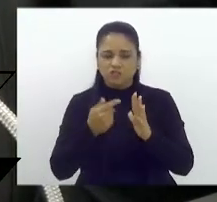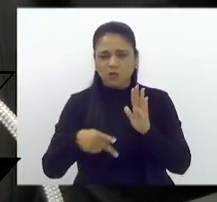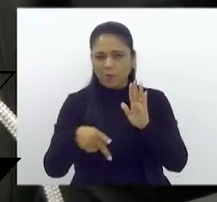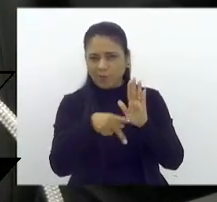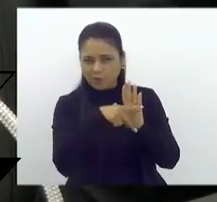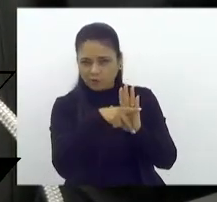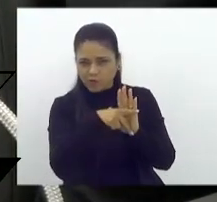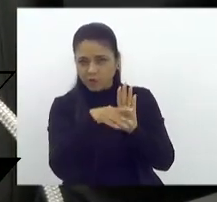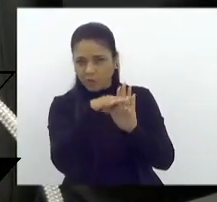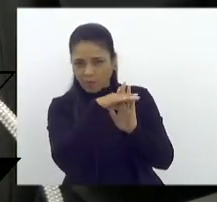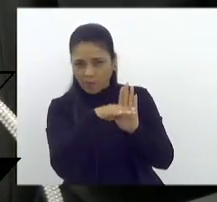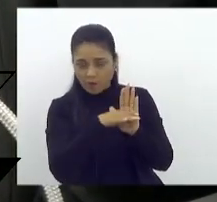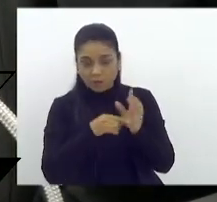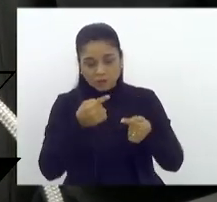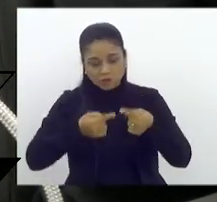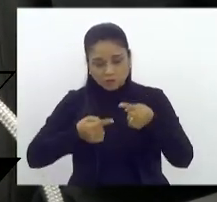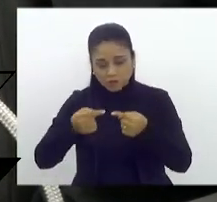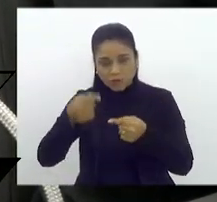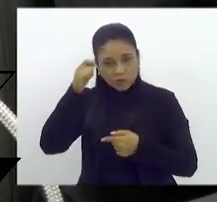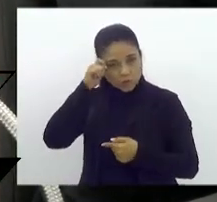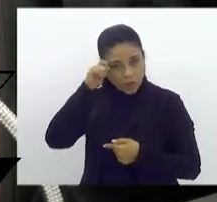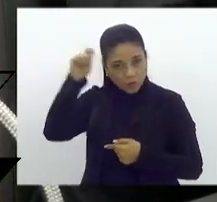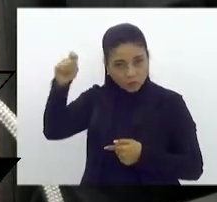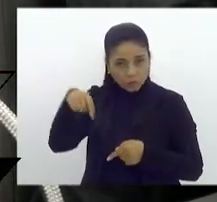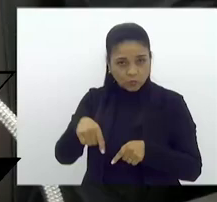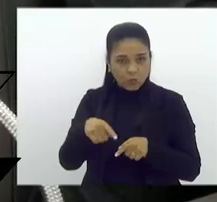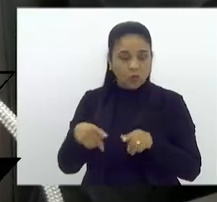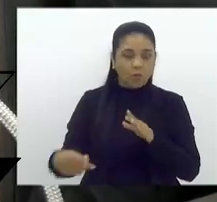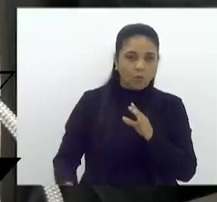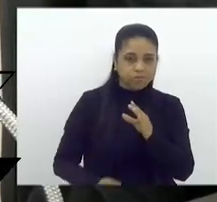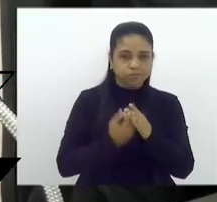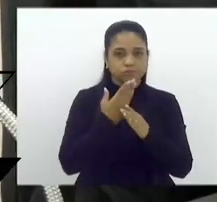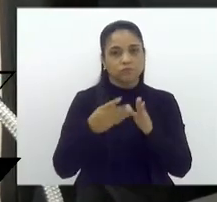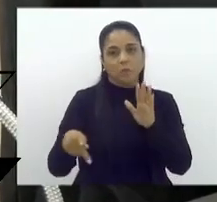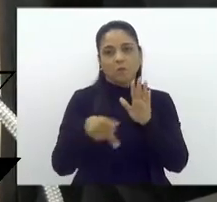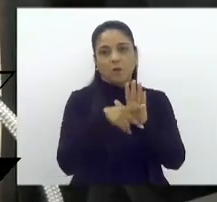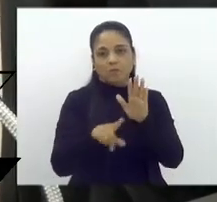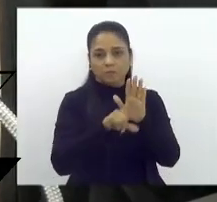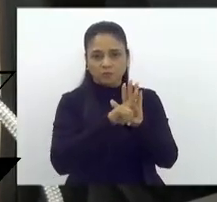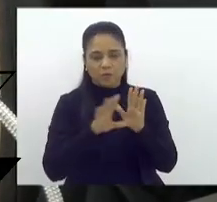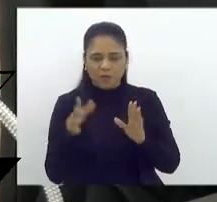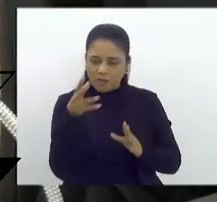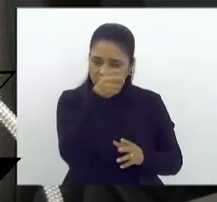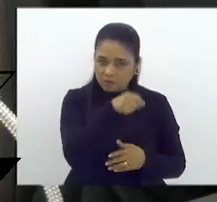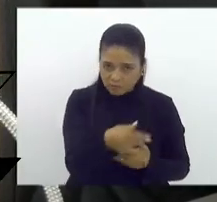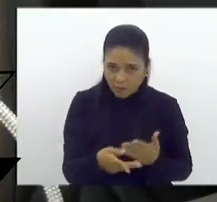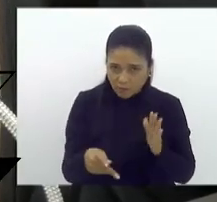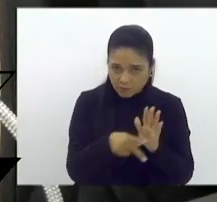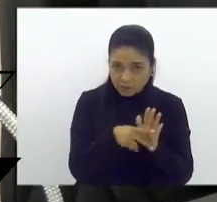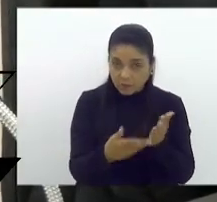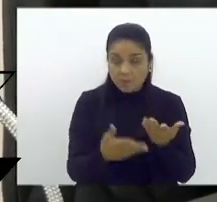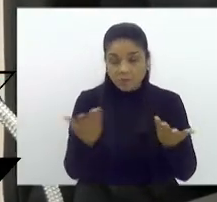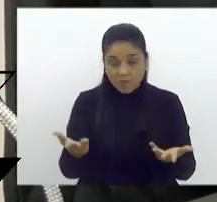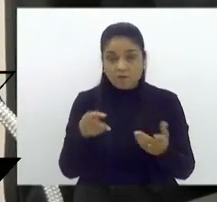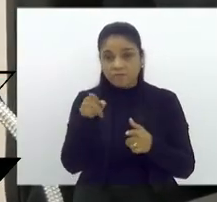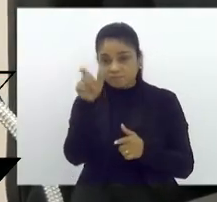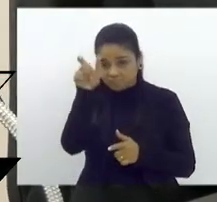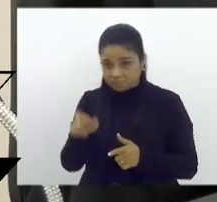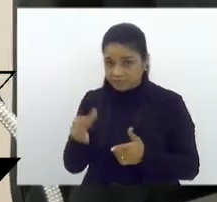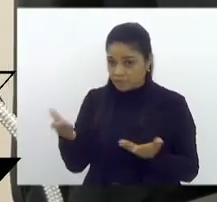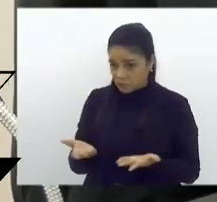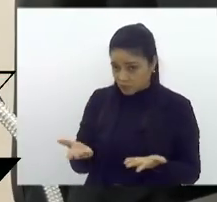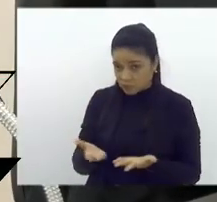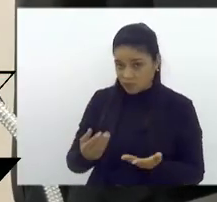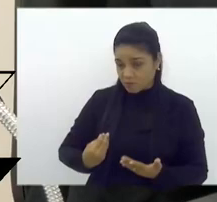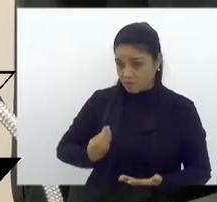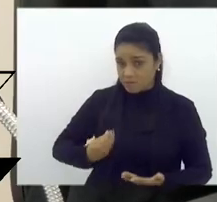pauta para dialogar com o autor original do projeto, no sentido de salvar o projeto, aprimorá-lo, enfim. Mas como Vossa Excelência está aqui